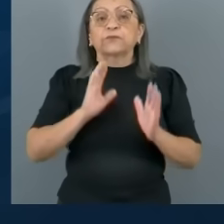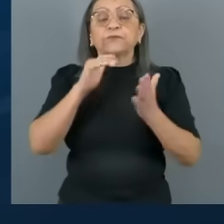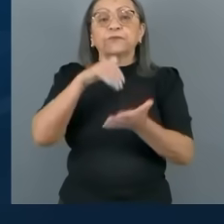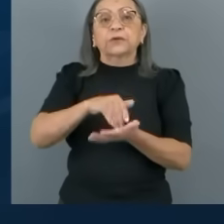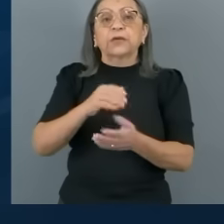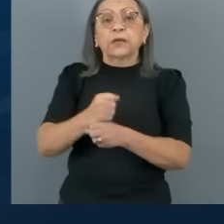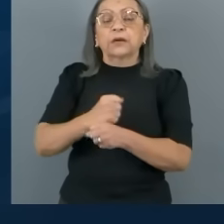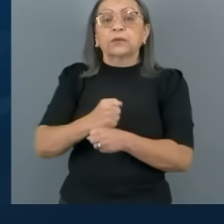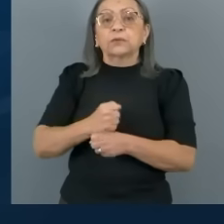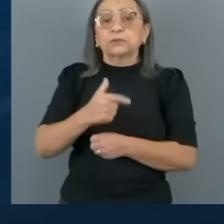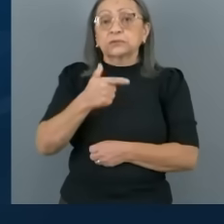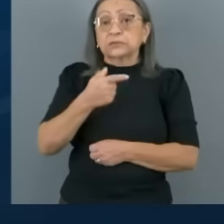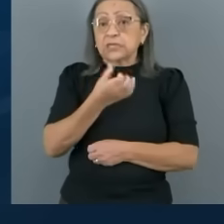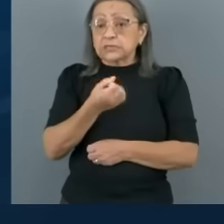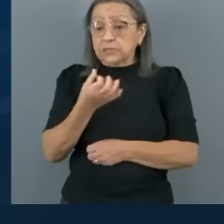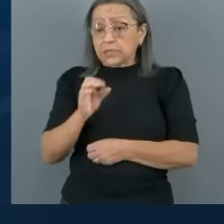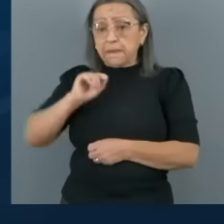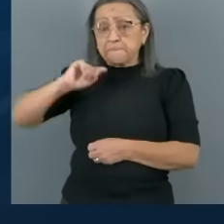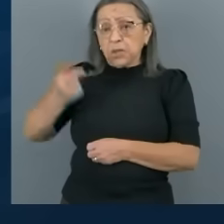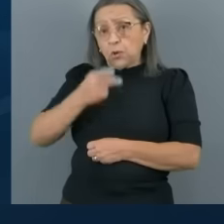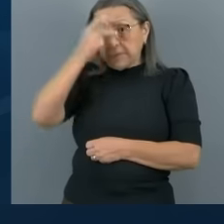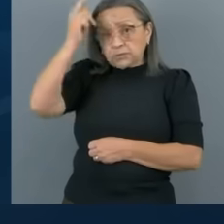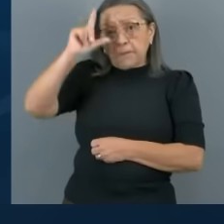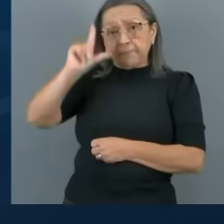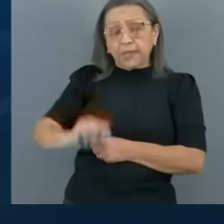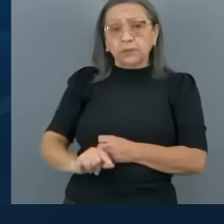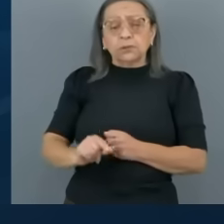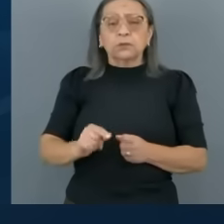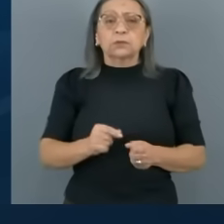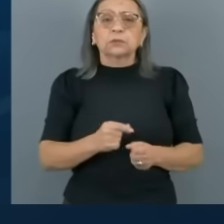60.000 pessoas a menos. Em dezembro de 2024 tem